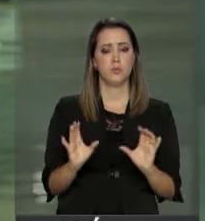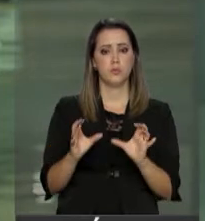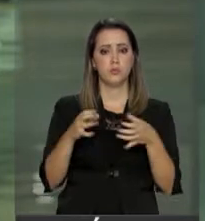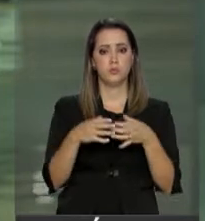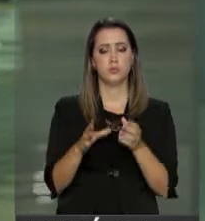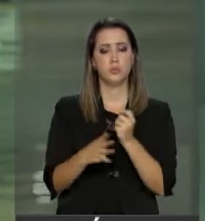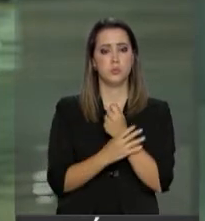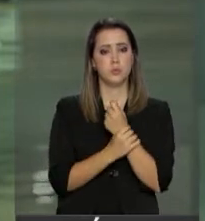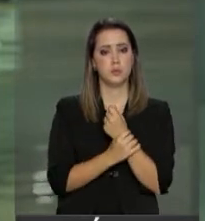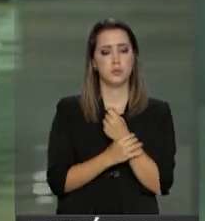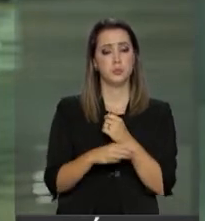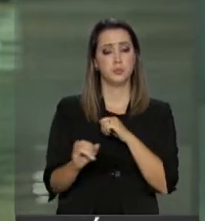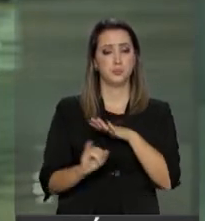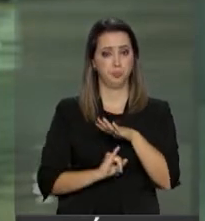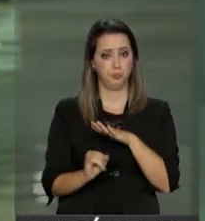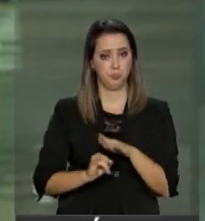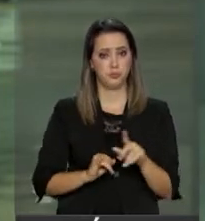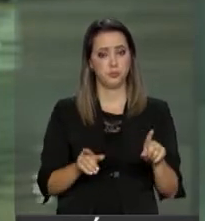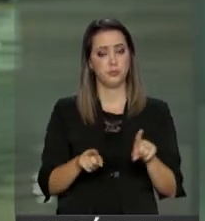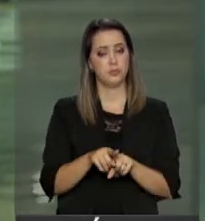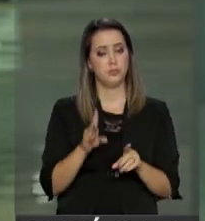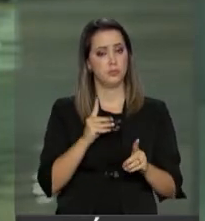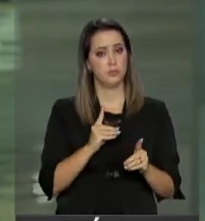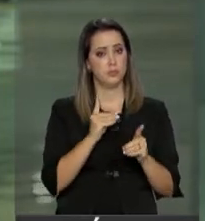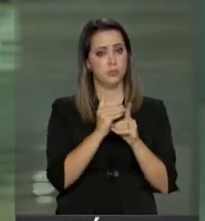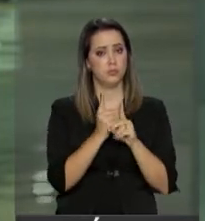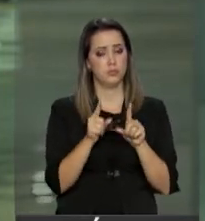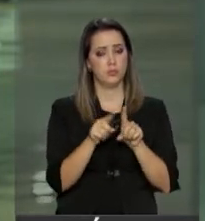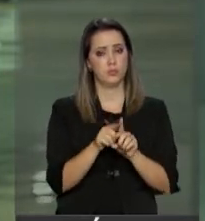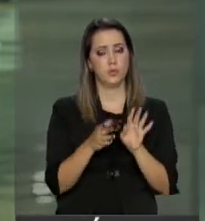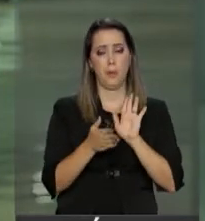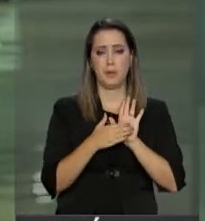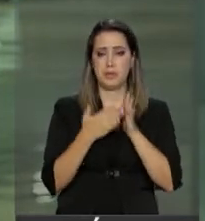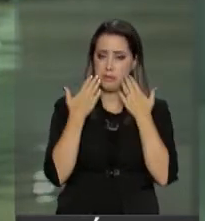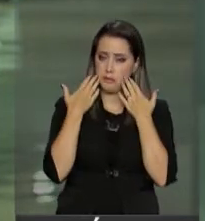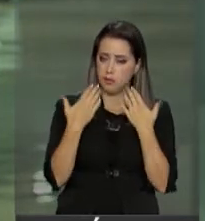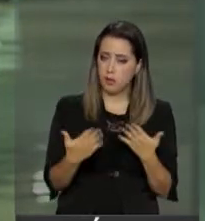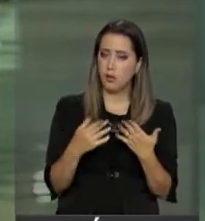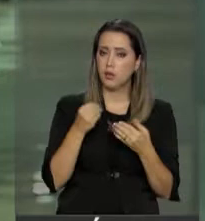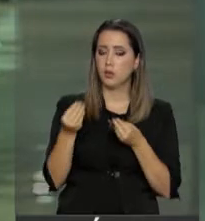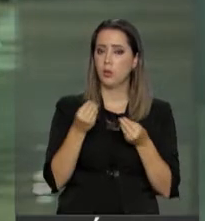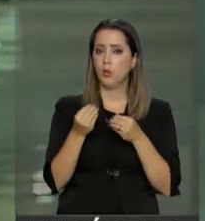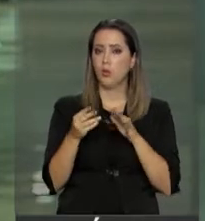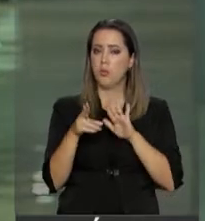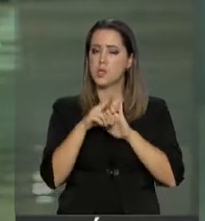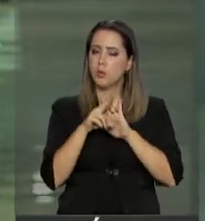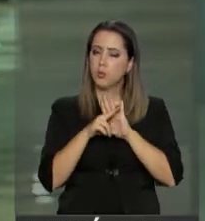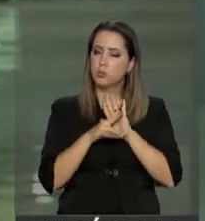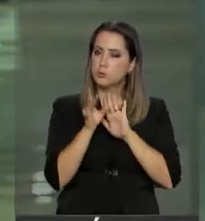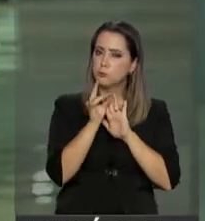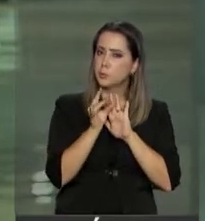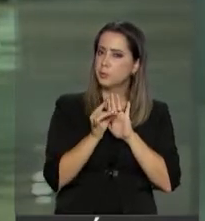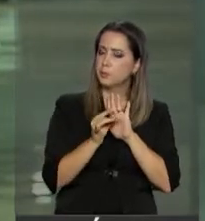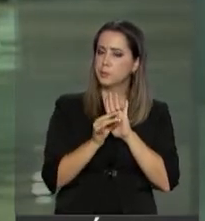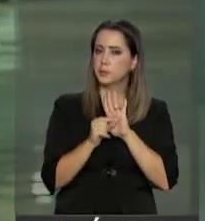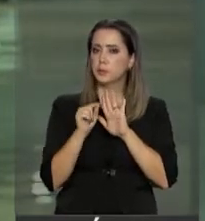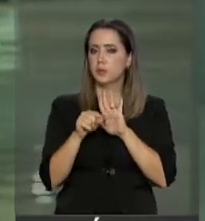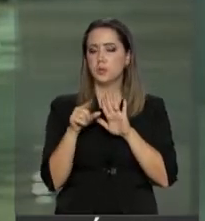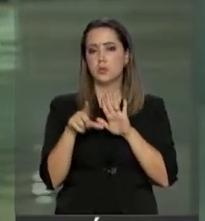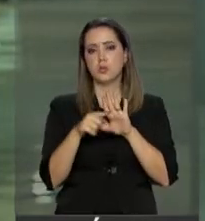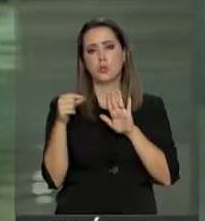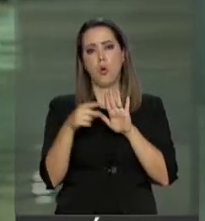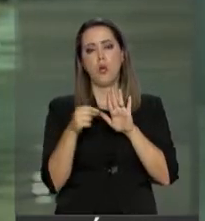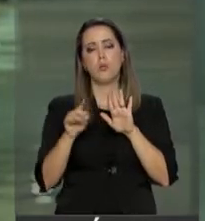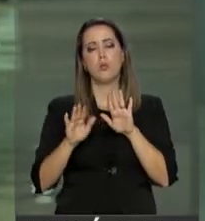da segurança institucional durante o encontro foi apresentado um protocolo que ainda não foi divulgado pelo governo onde se define